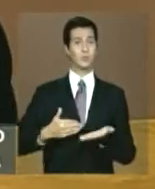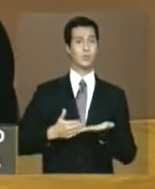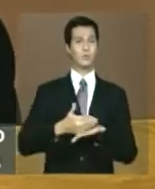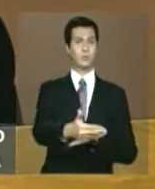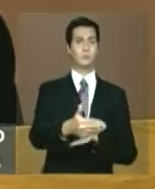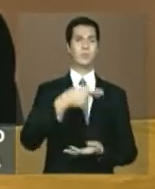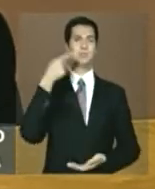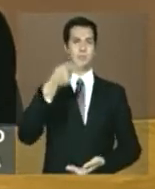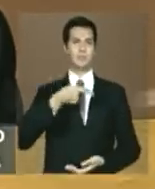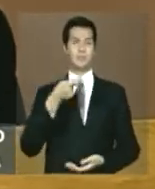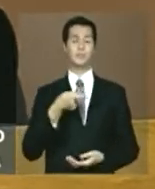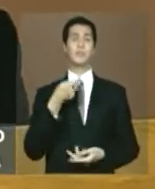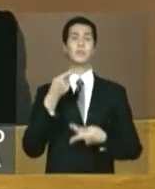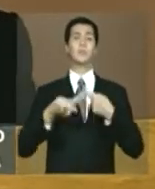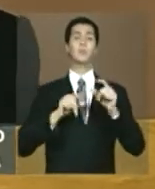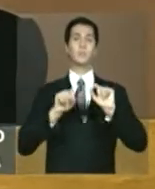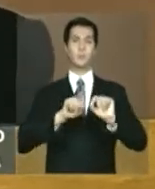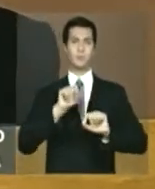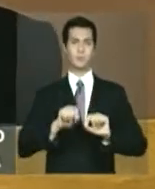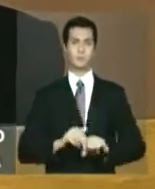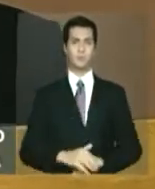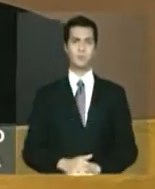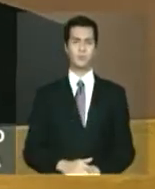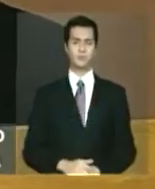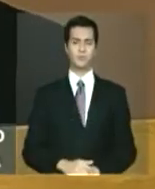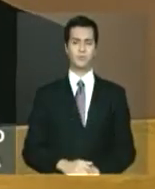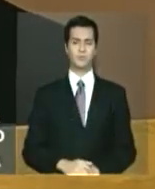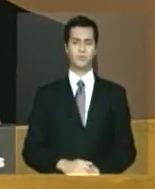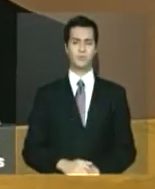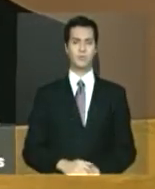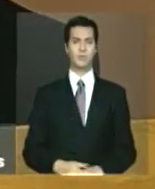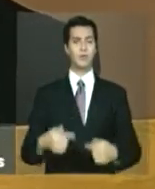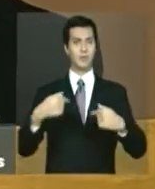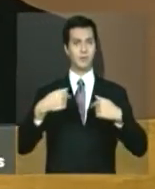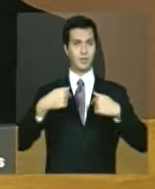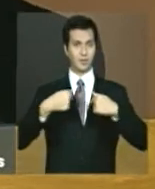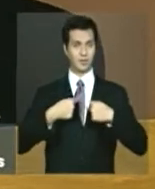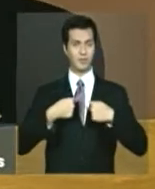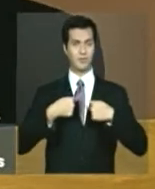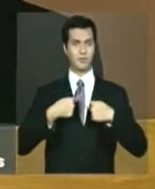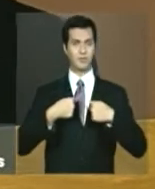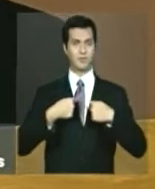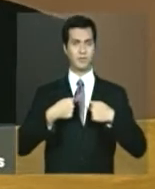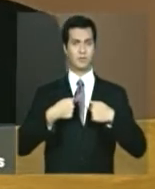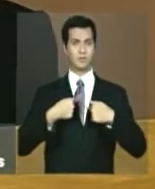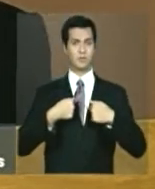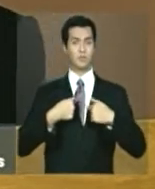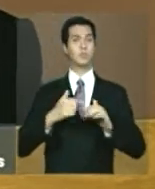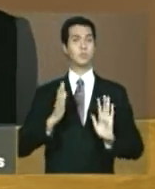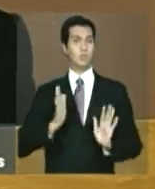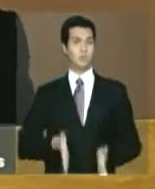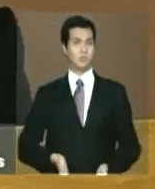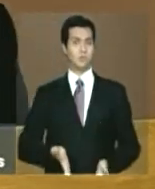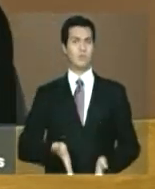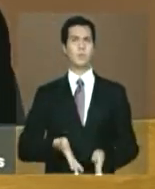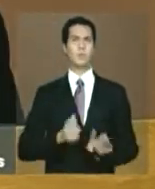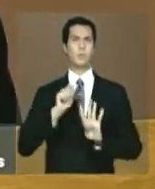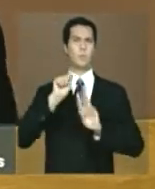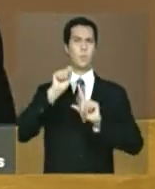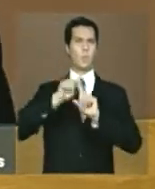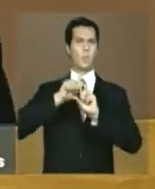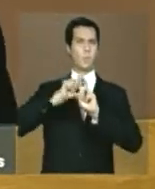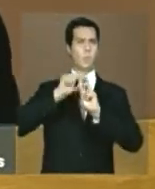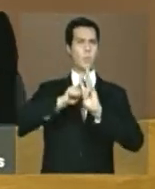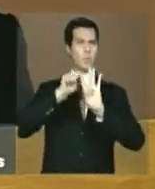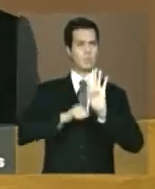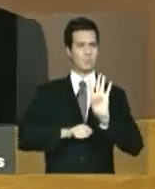eh afirmar que para mim Eh em 4 meses menos de 4 meses